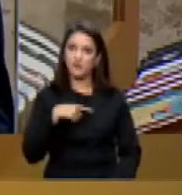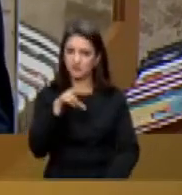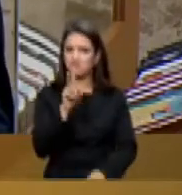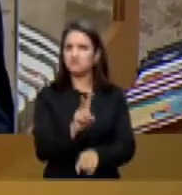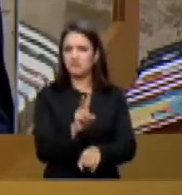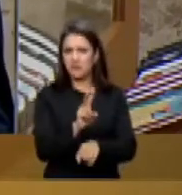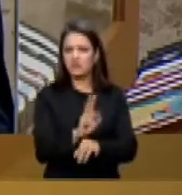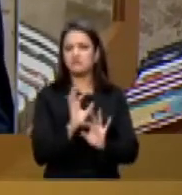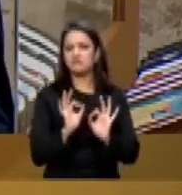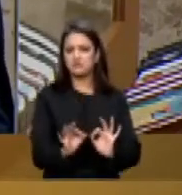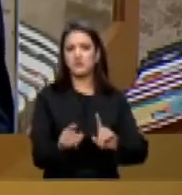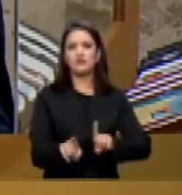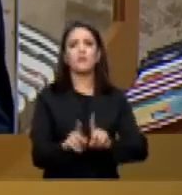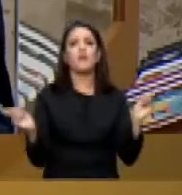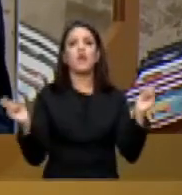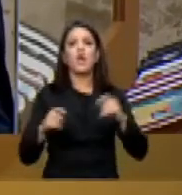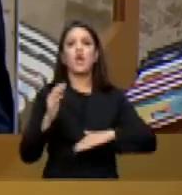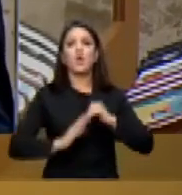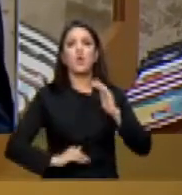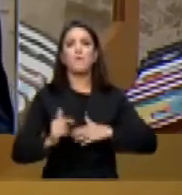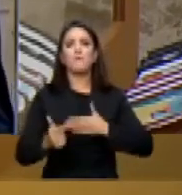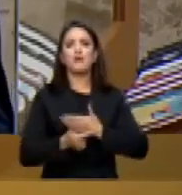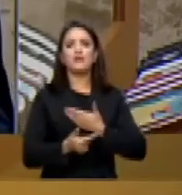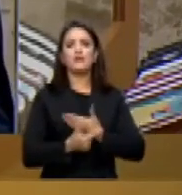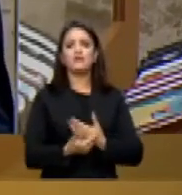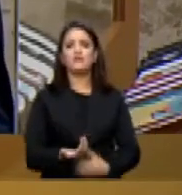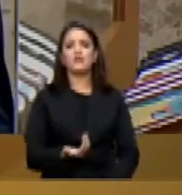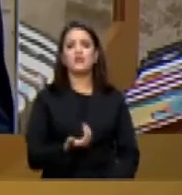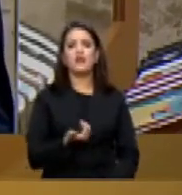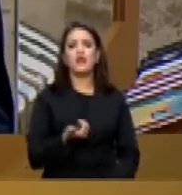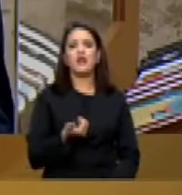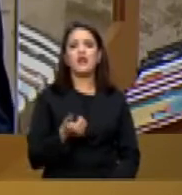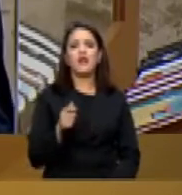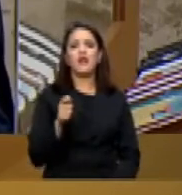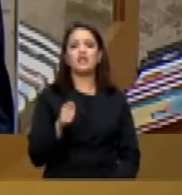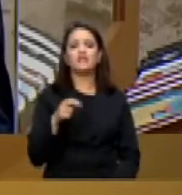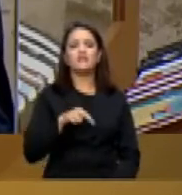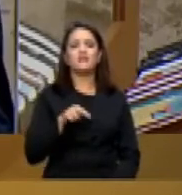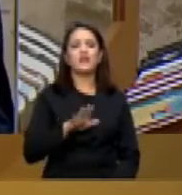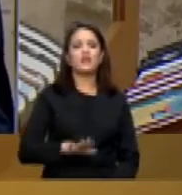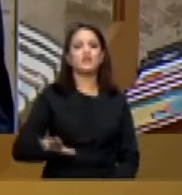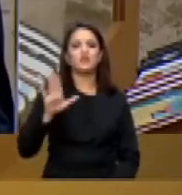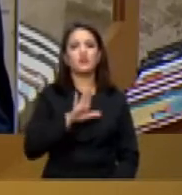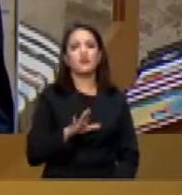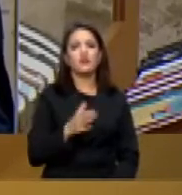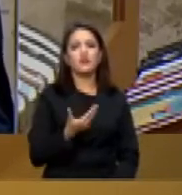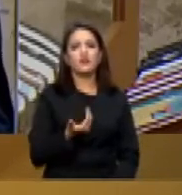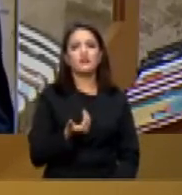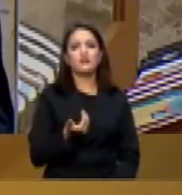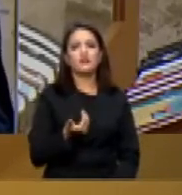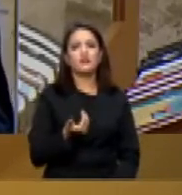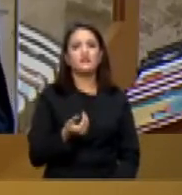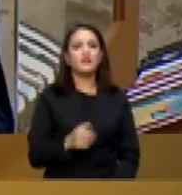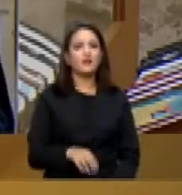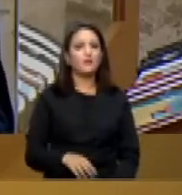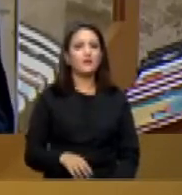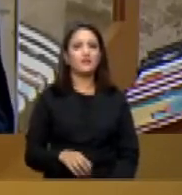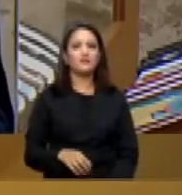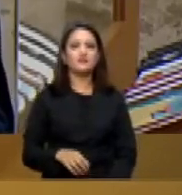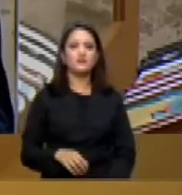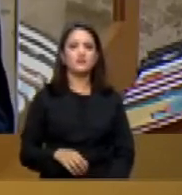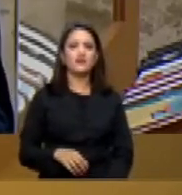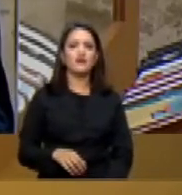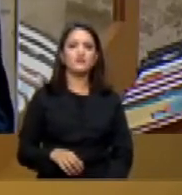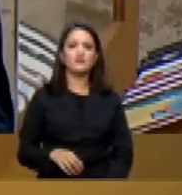A atribuição da competência da Agência Nacional de Águas para o estabelecimento das normas gerais acerca da regulação